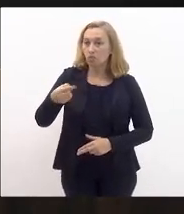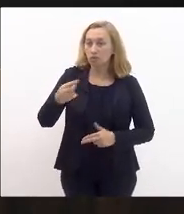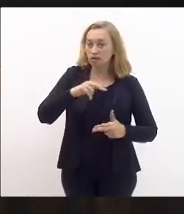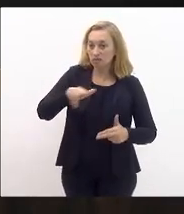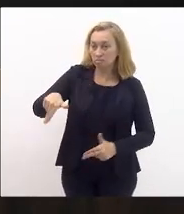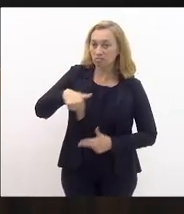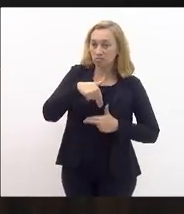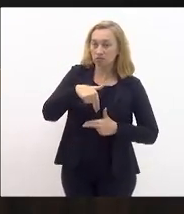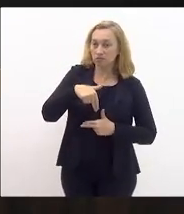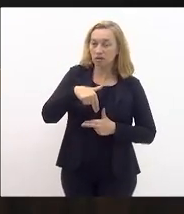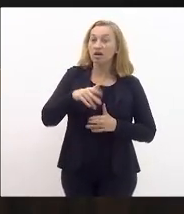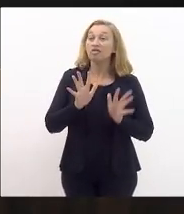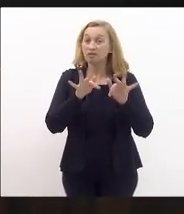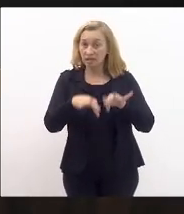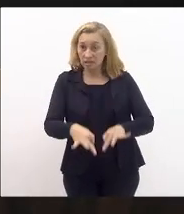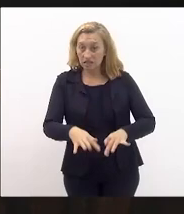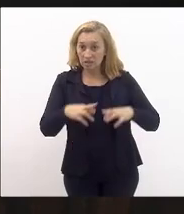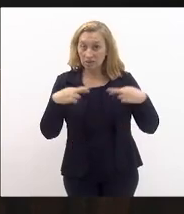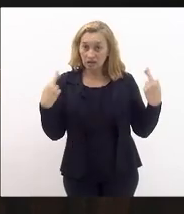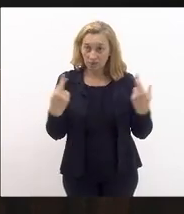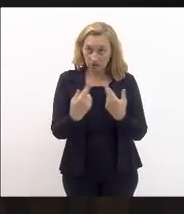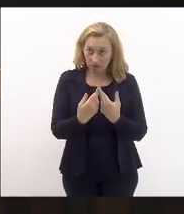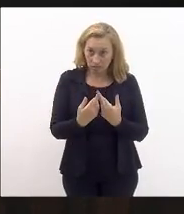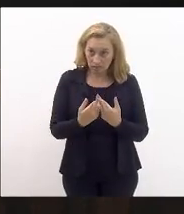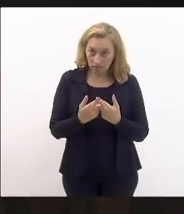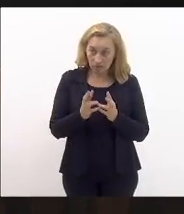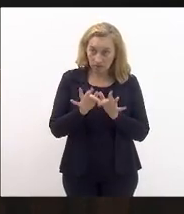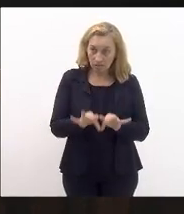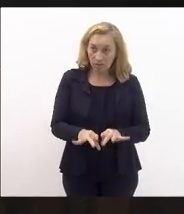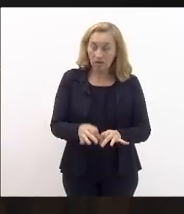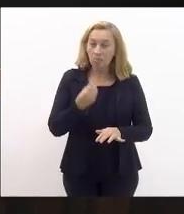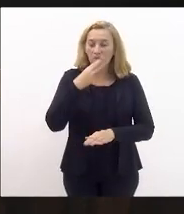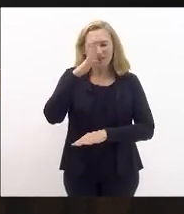orador inscrito, encerra-se o expediente final. Boa tarde a todas e todos.